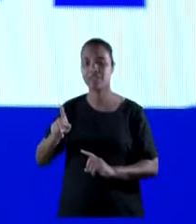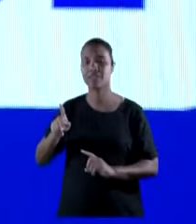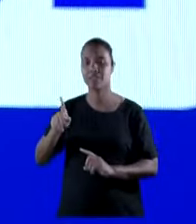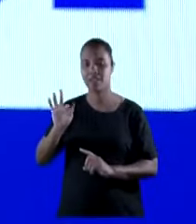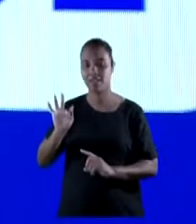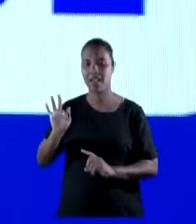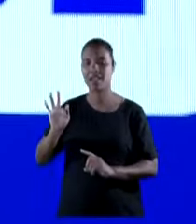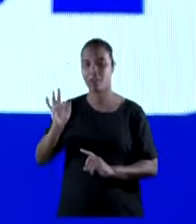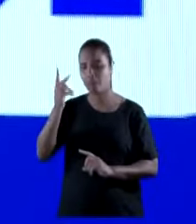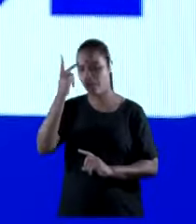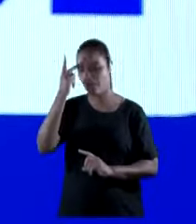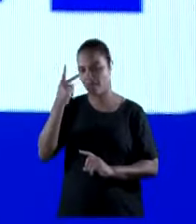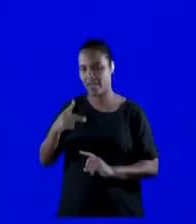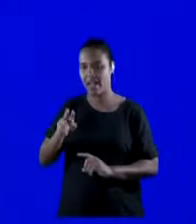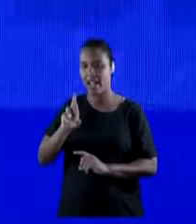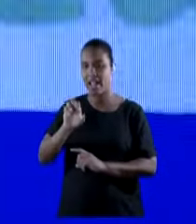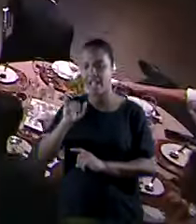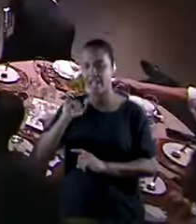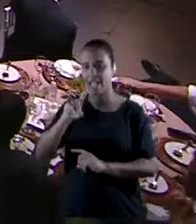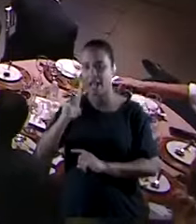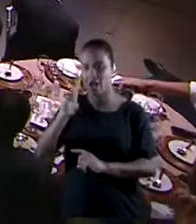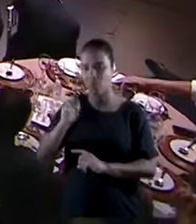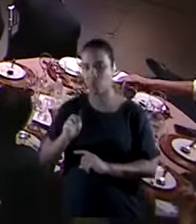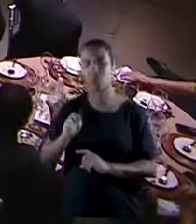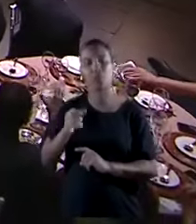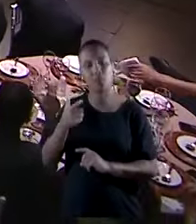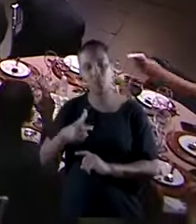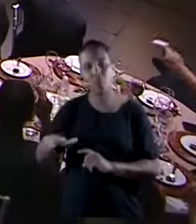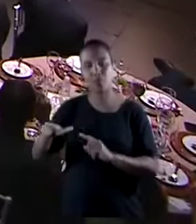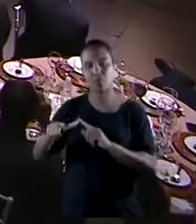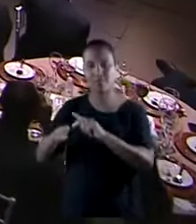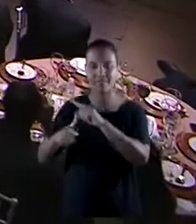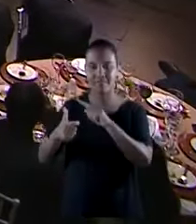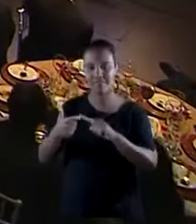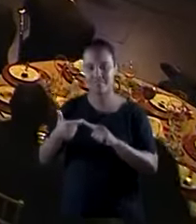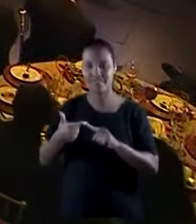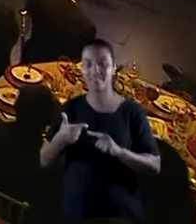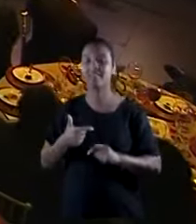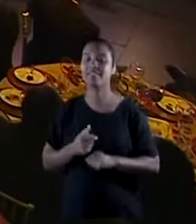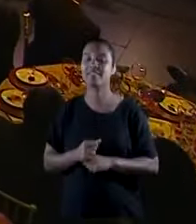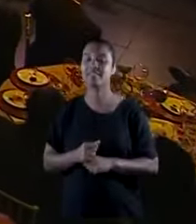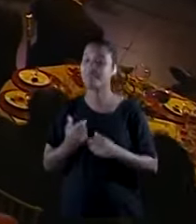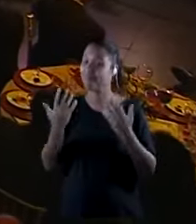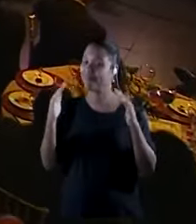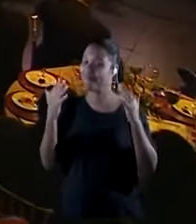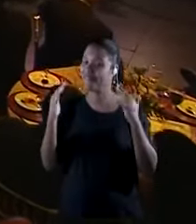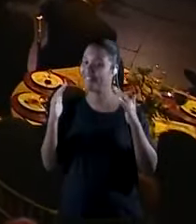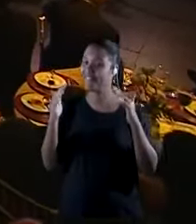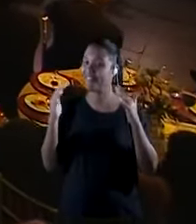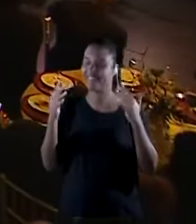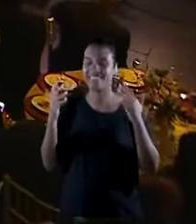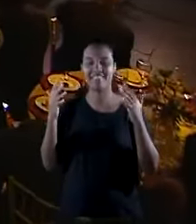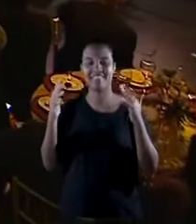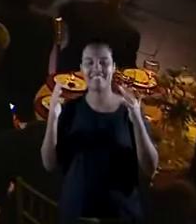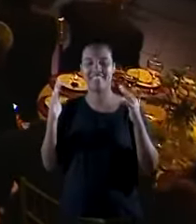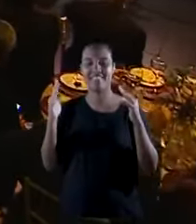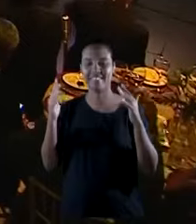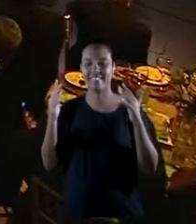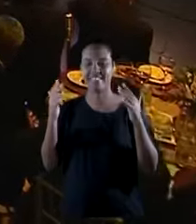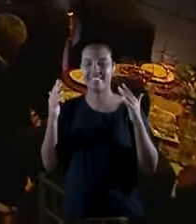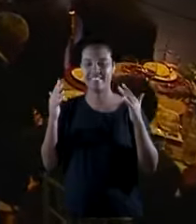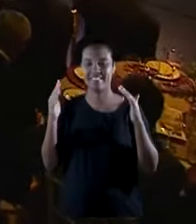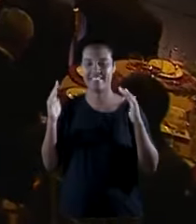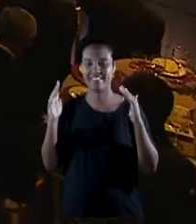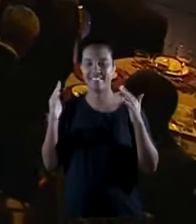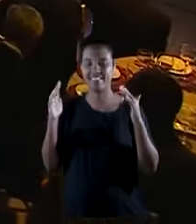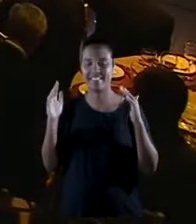Paulista de Futebol, Reinaldo Carneiro Bastos. Por favor, Reinaldo, palmas para receber o nosso